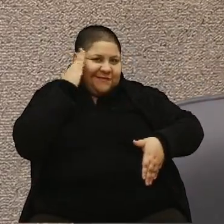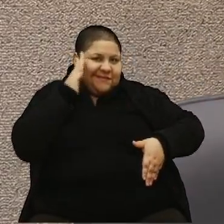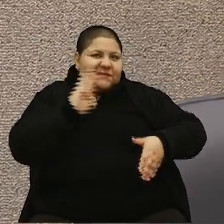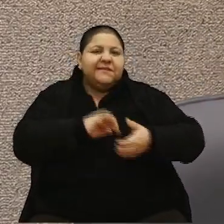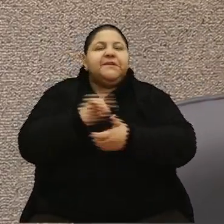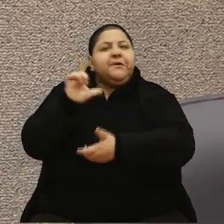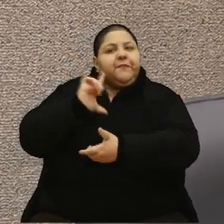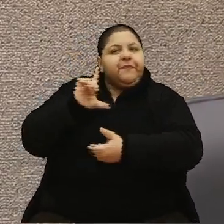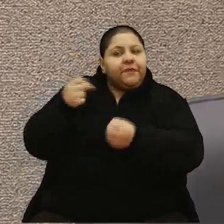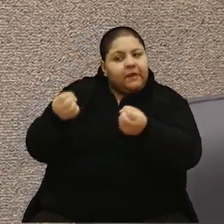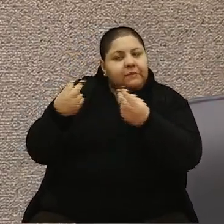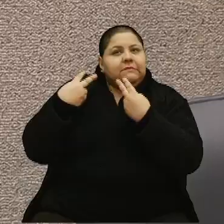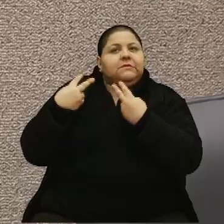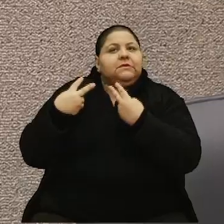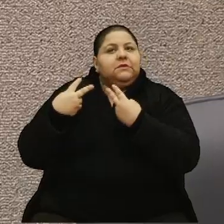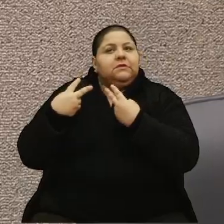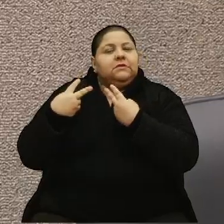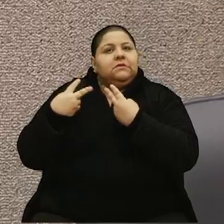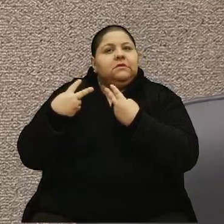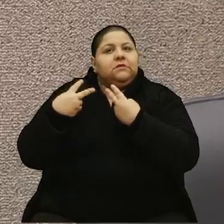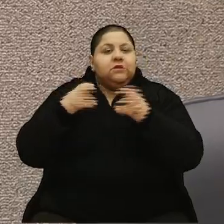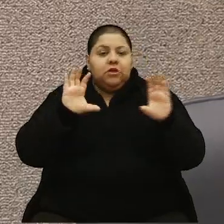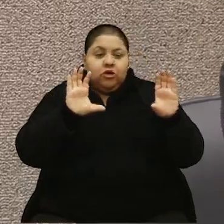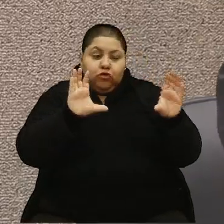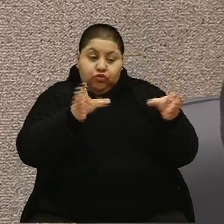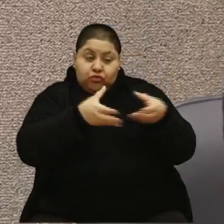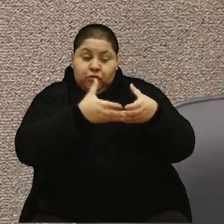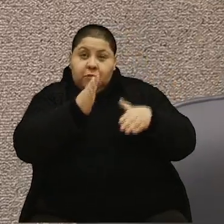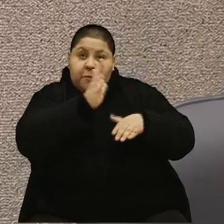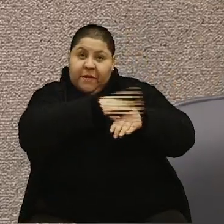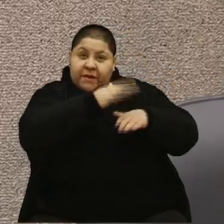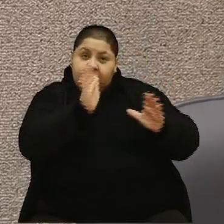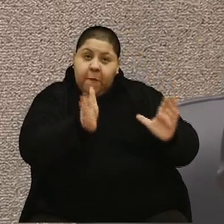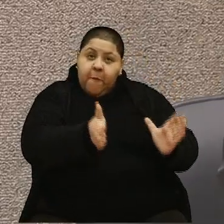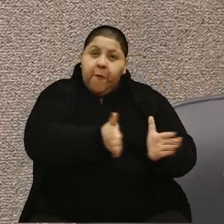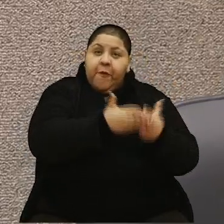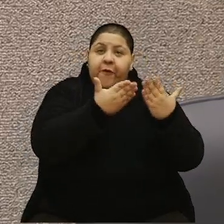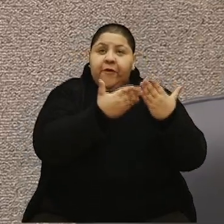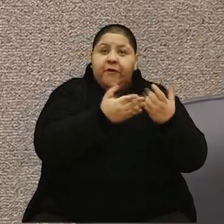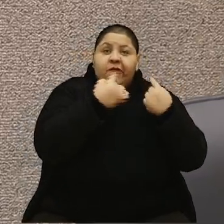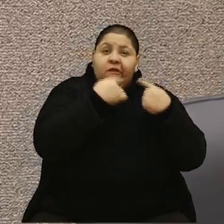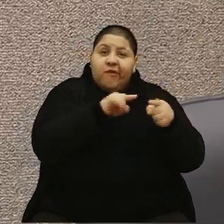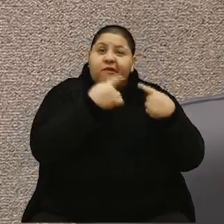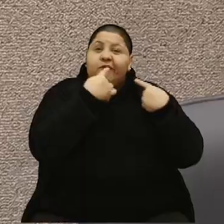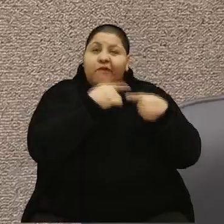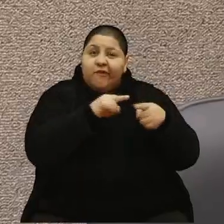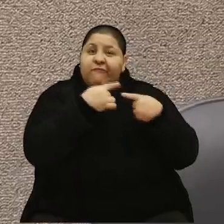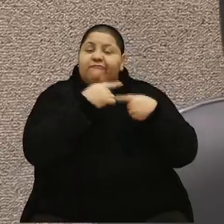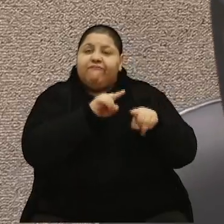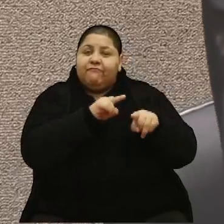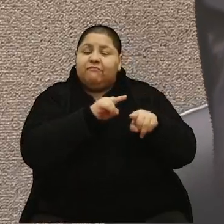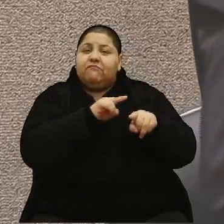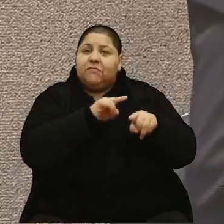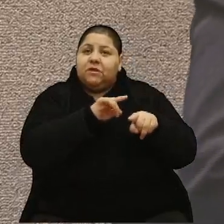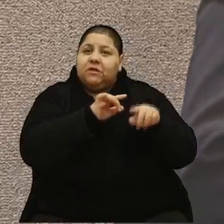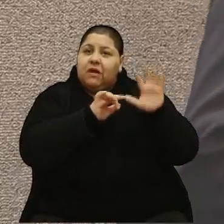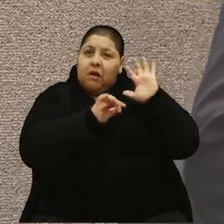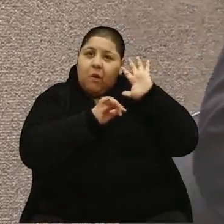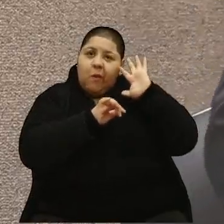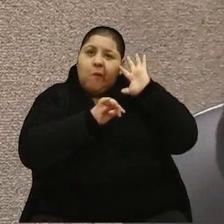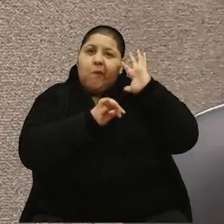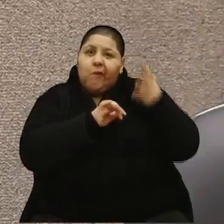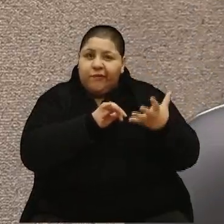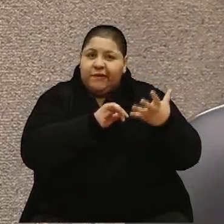gente tem percebido que nas classes mais vulneráveis as reclamações têm chegado